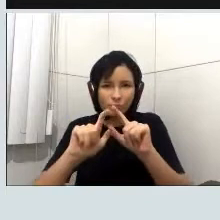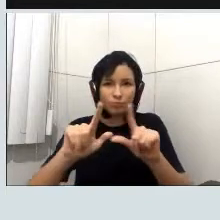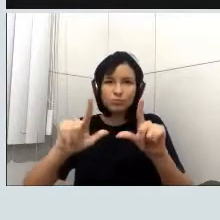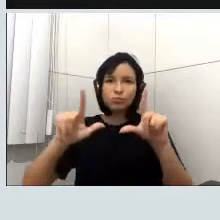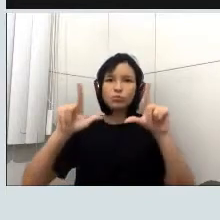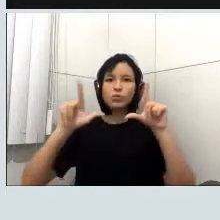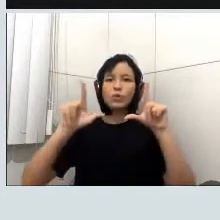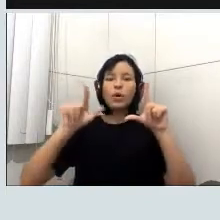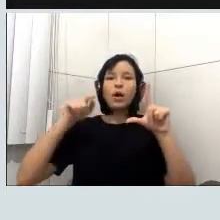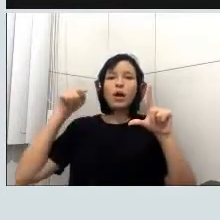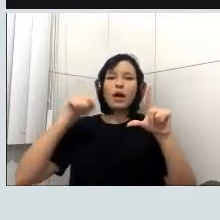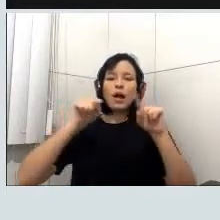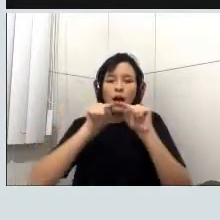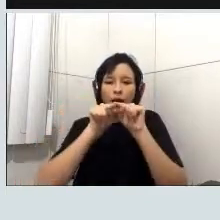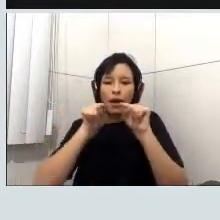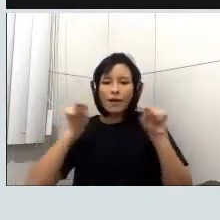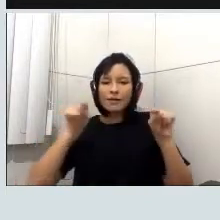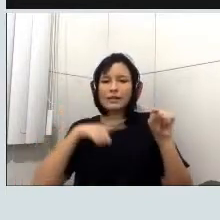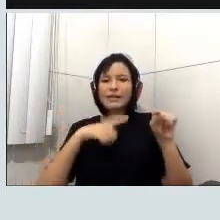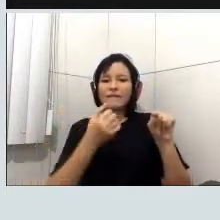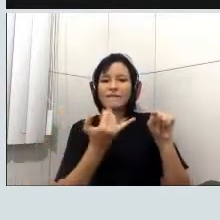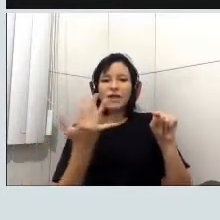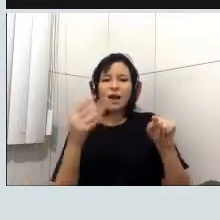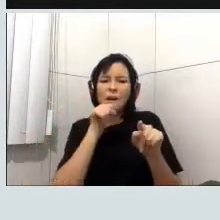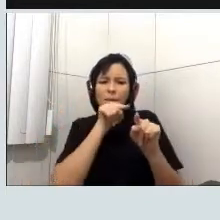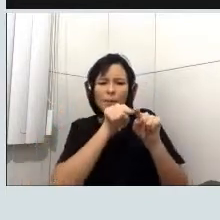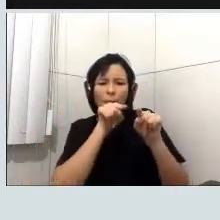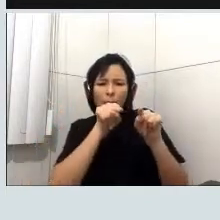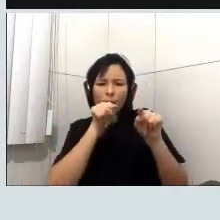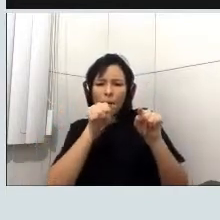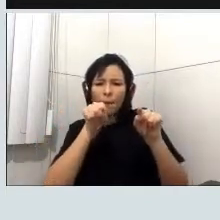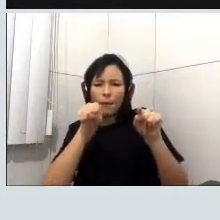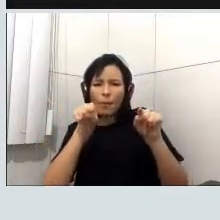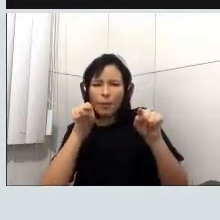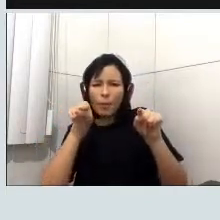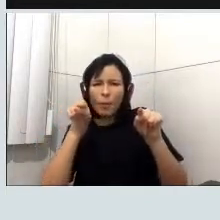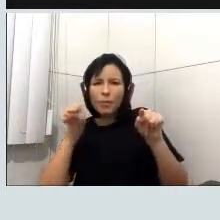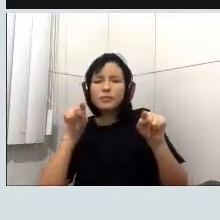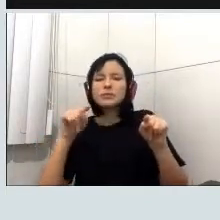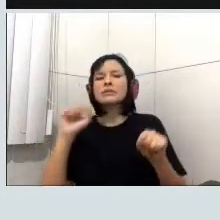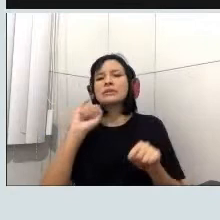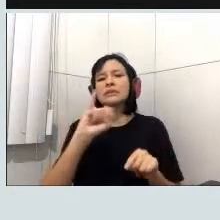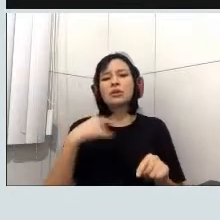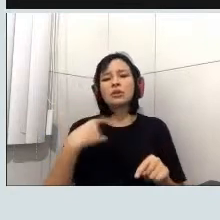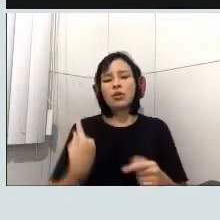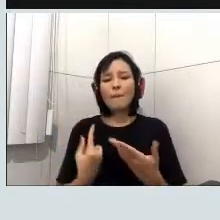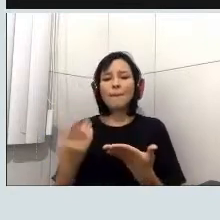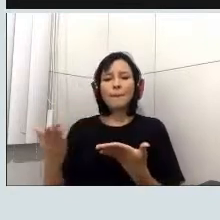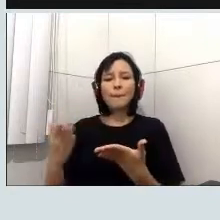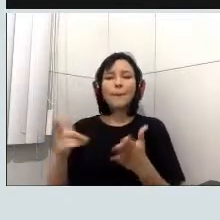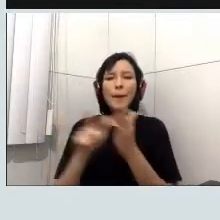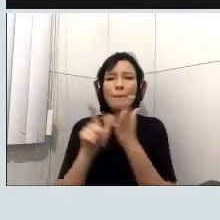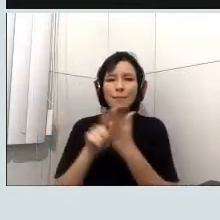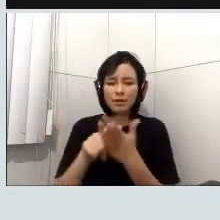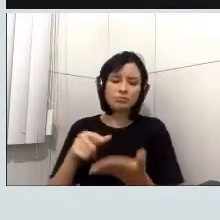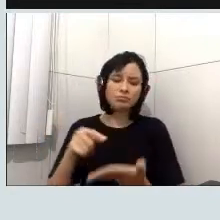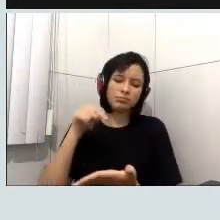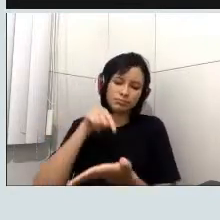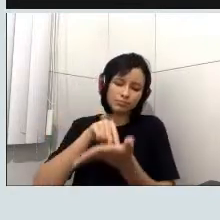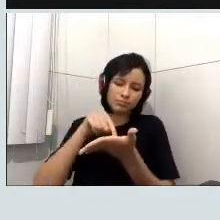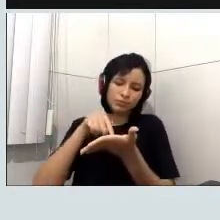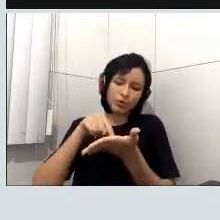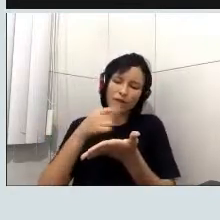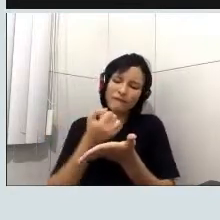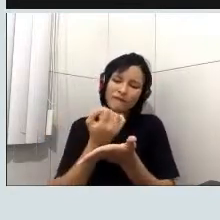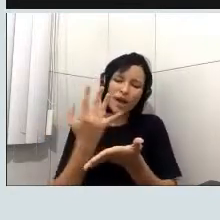formada por vários pontinhos. Se a gente for pontilhando numa folha de papel, colocando vários